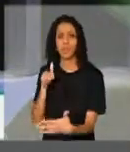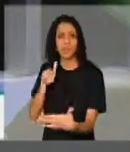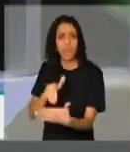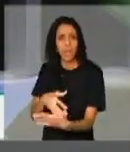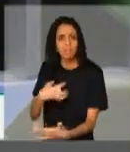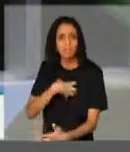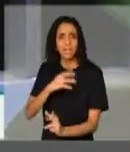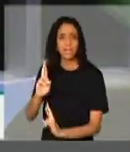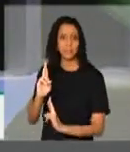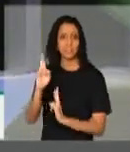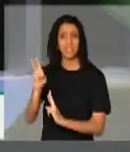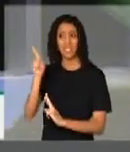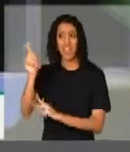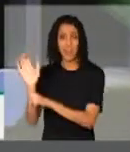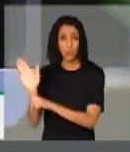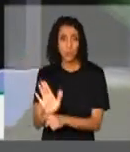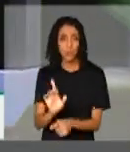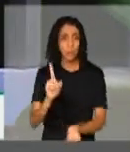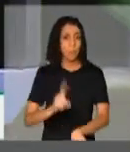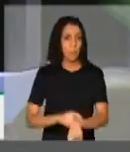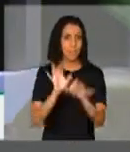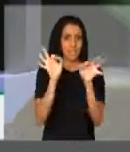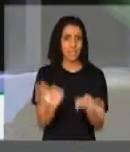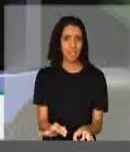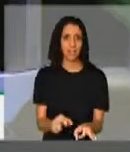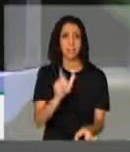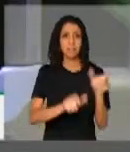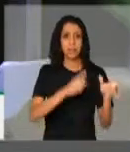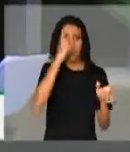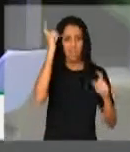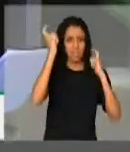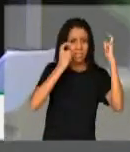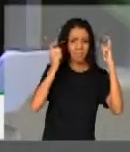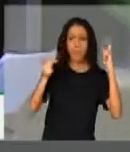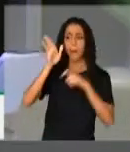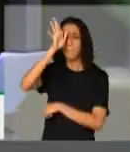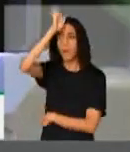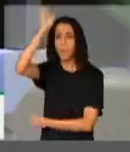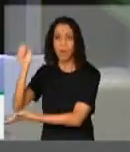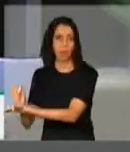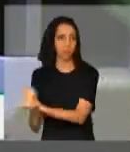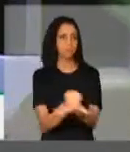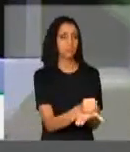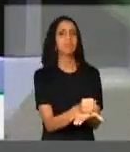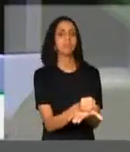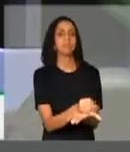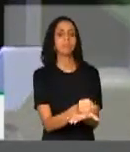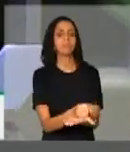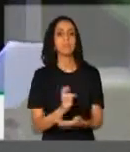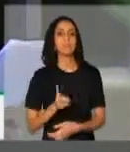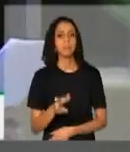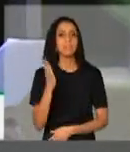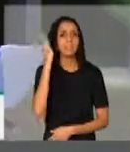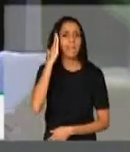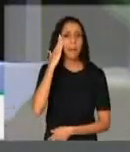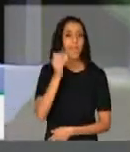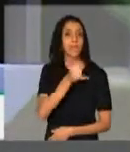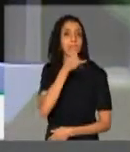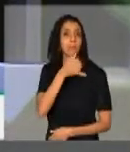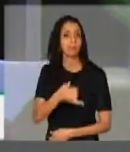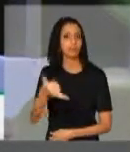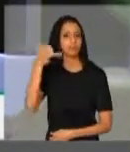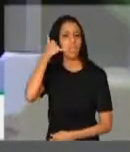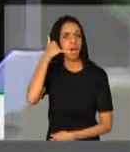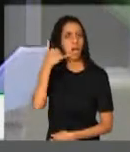são auxílio certo no momento de maior desespero garanto que aqui todos sabem que é só discar 193